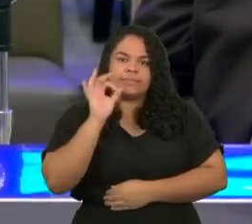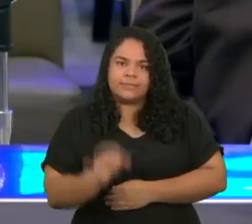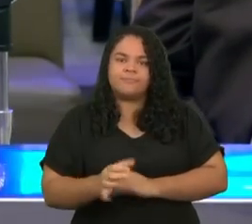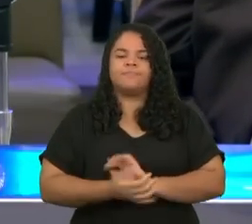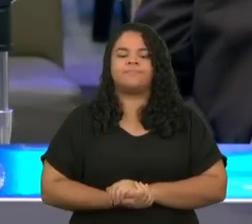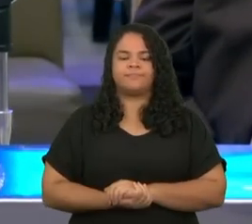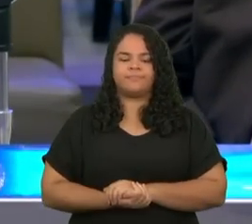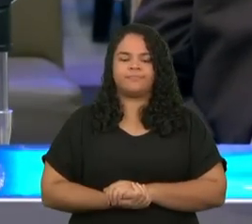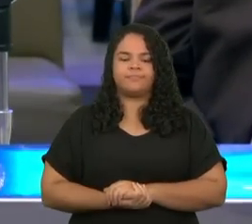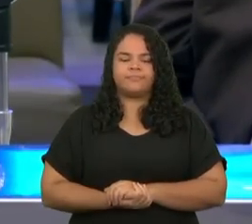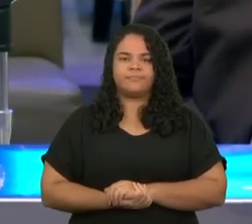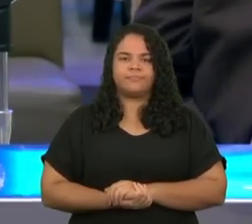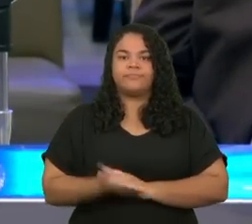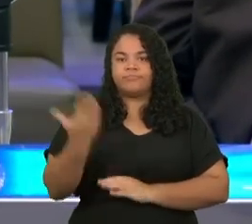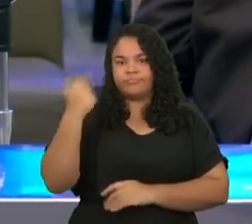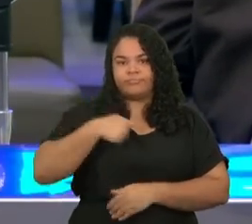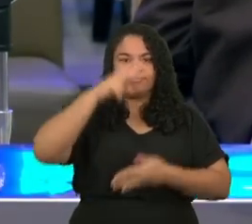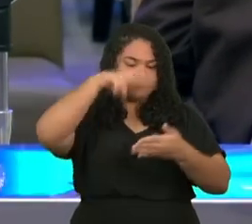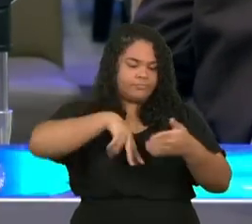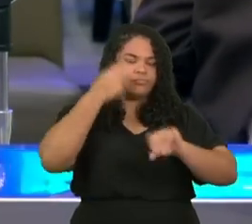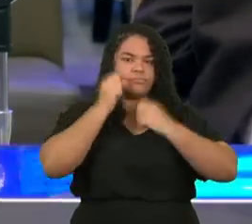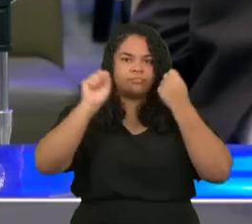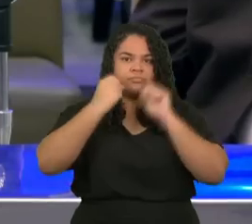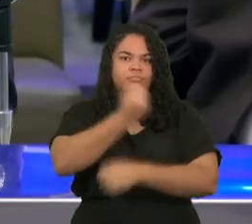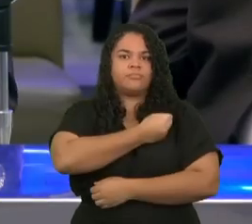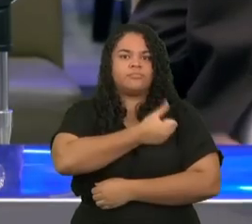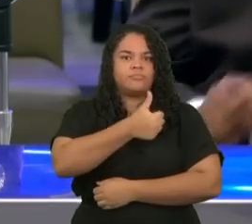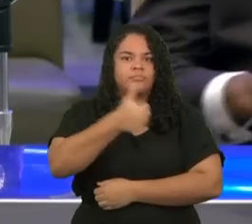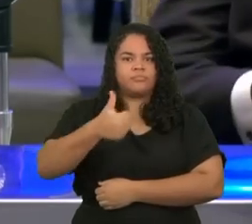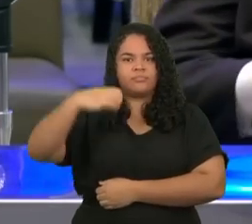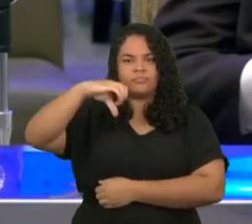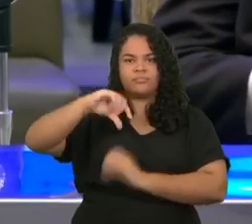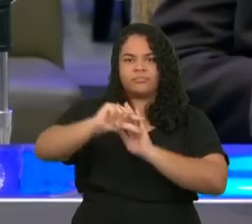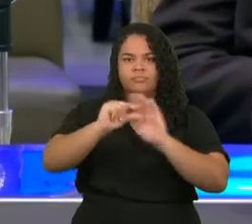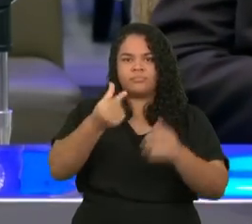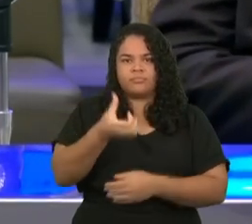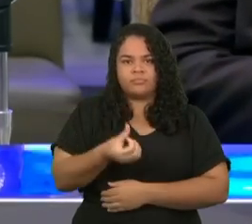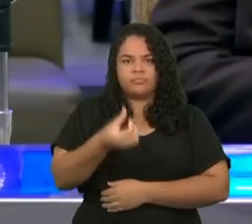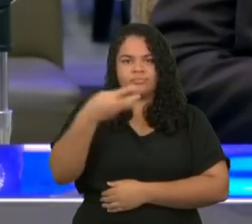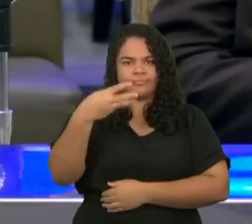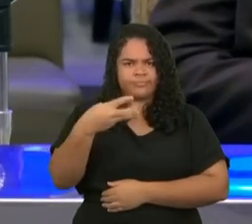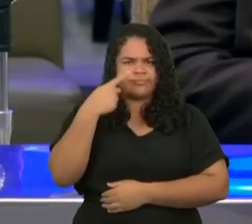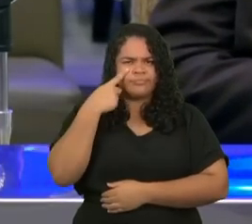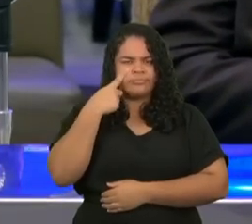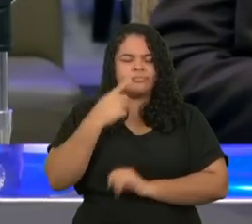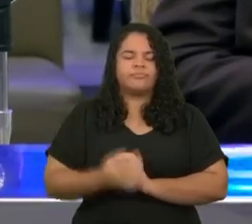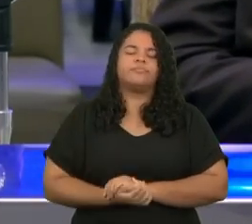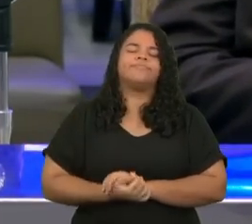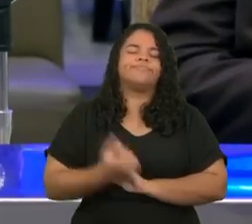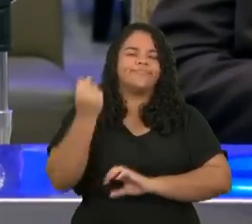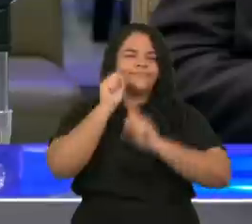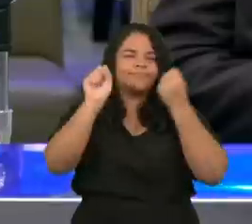eu estava lendo o Salmo 119 um versículo aí 119 Versículo 63 veja aí Salmo